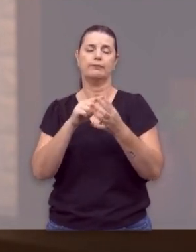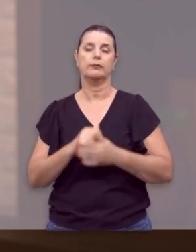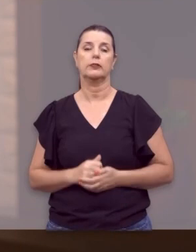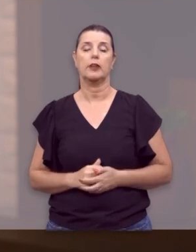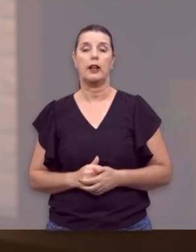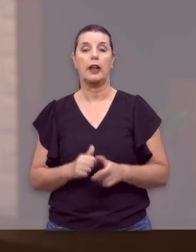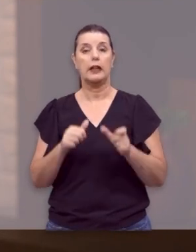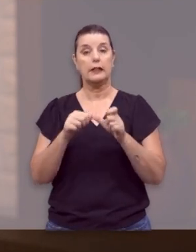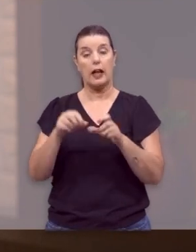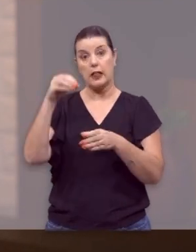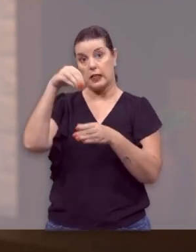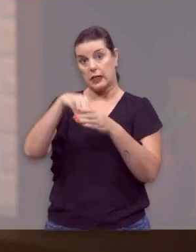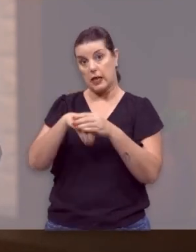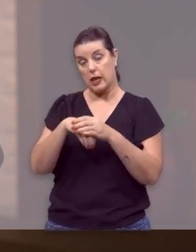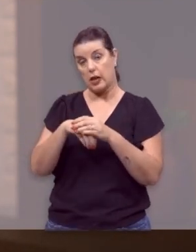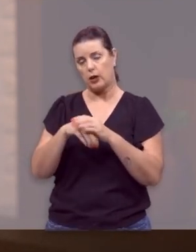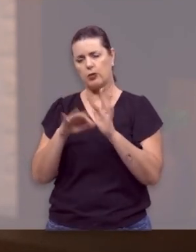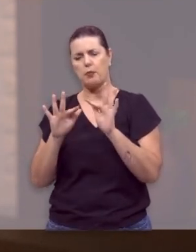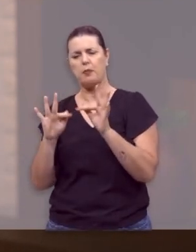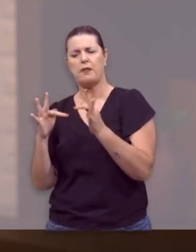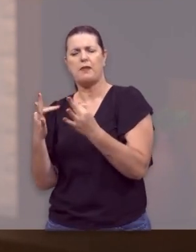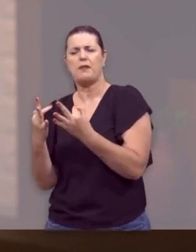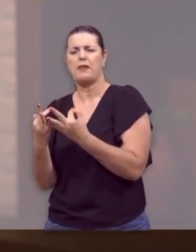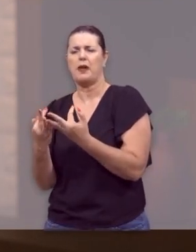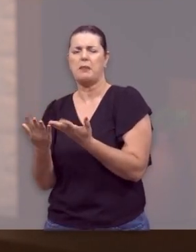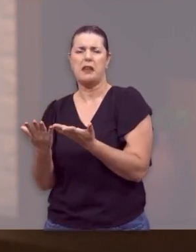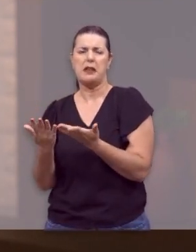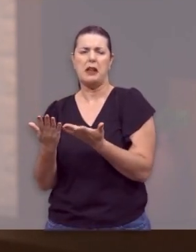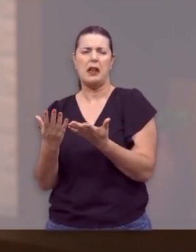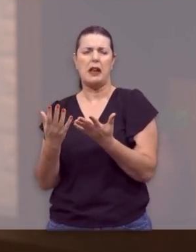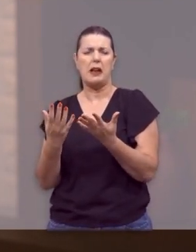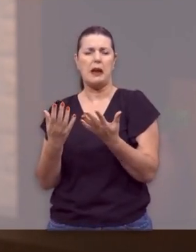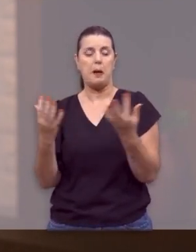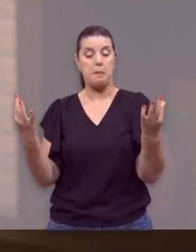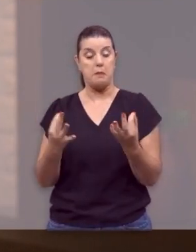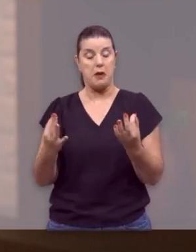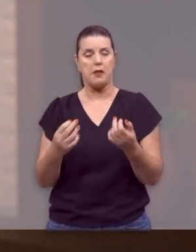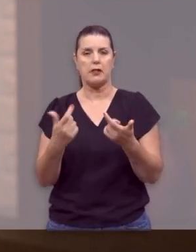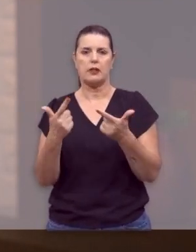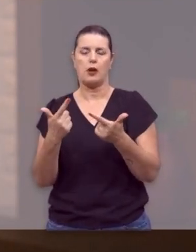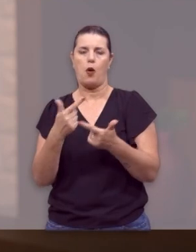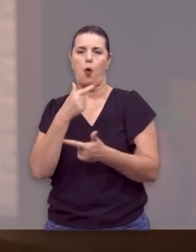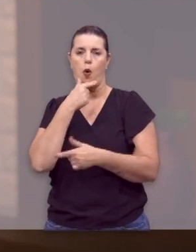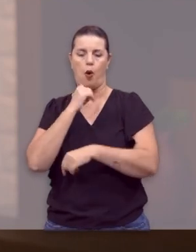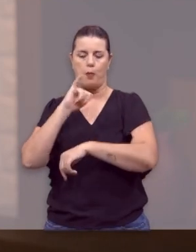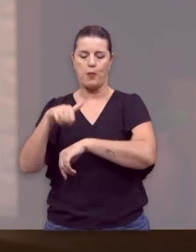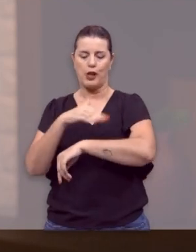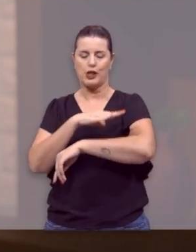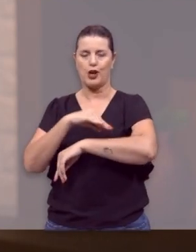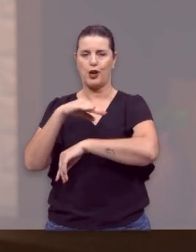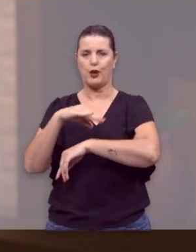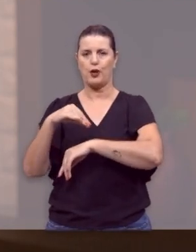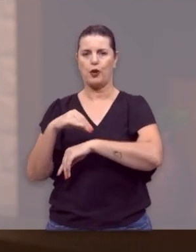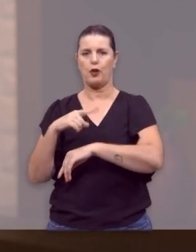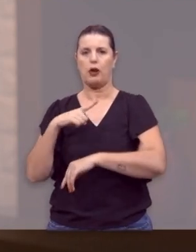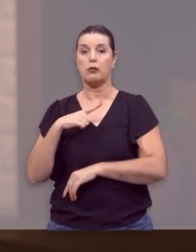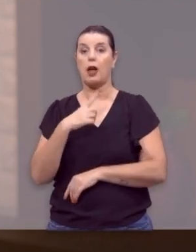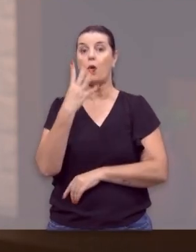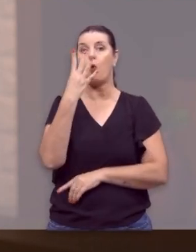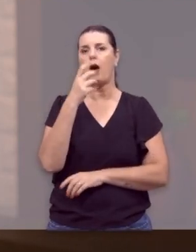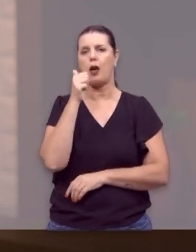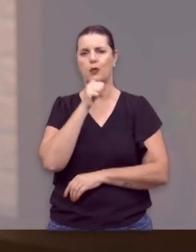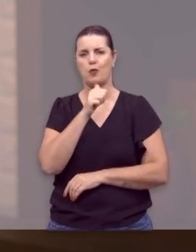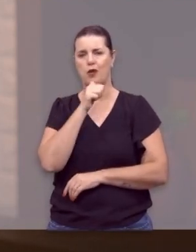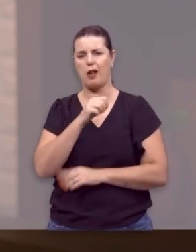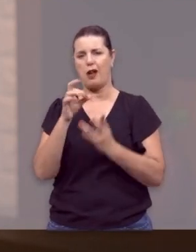Está dentro de uma família disfuncional, porque Jacó tem 4